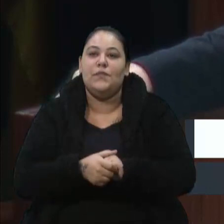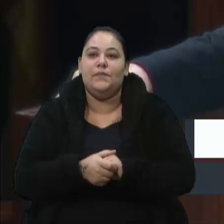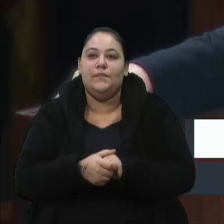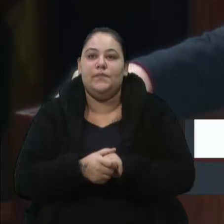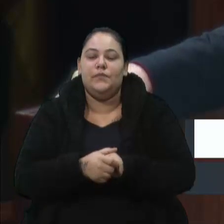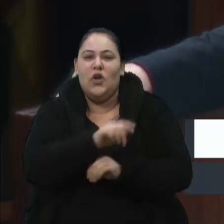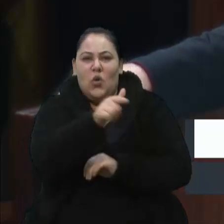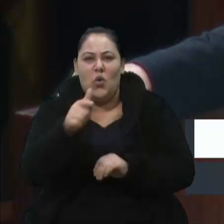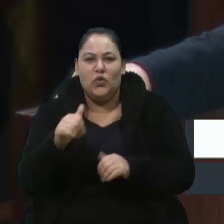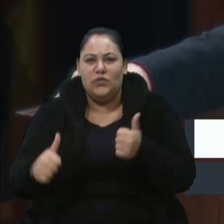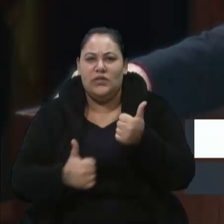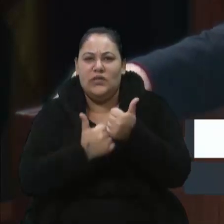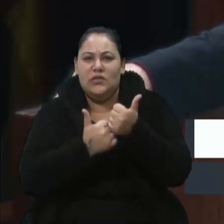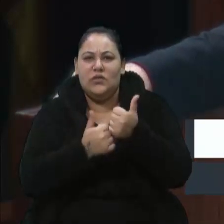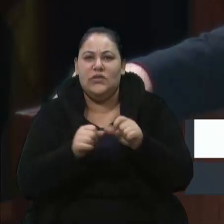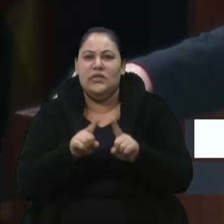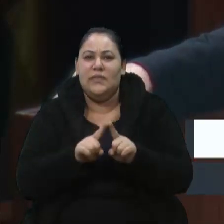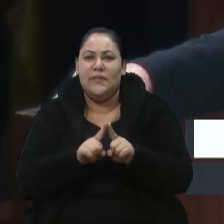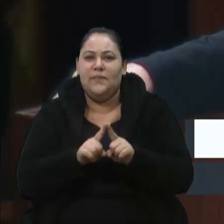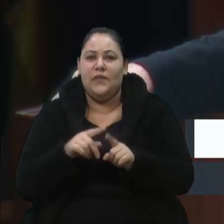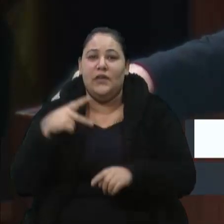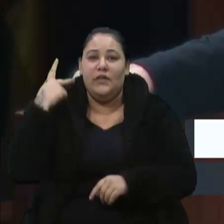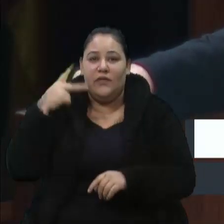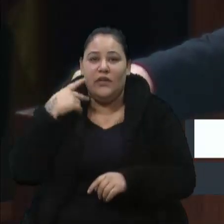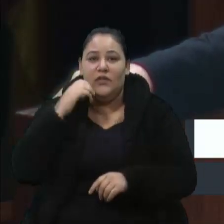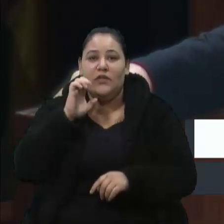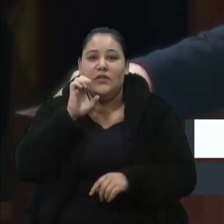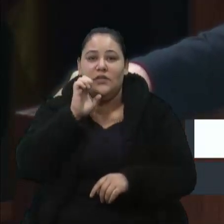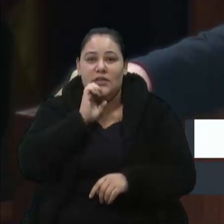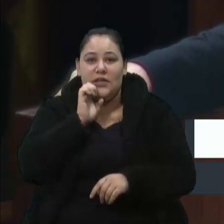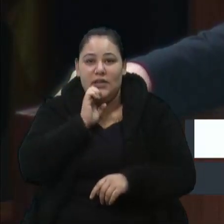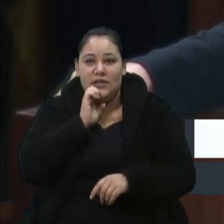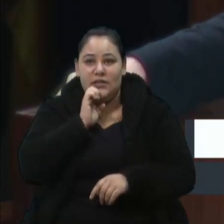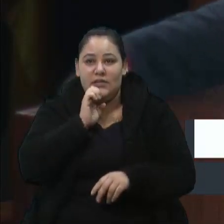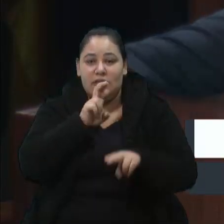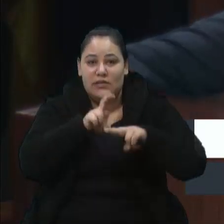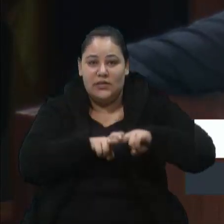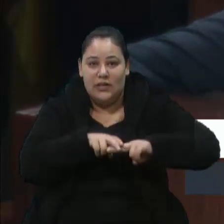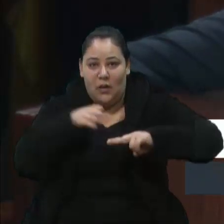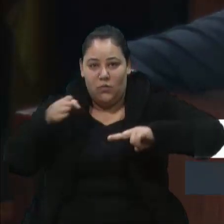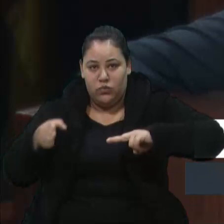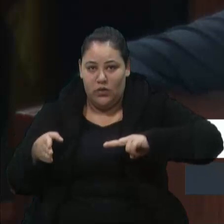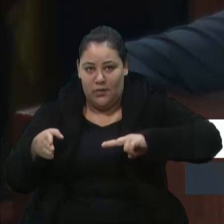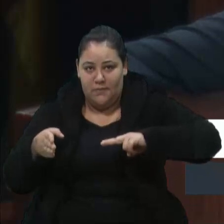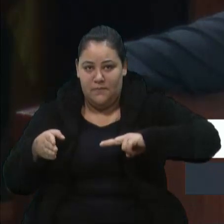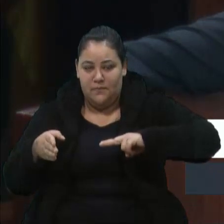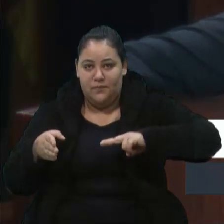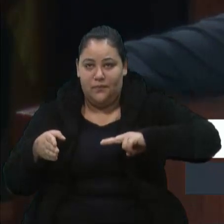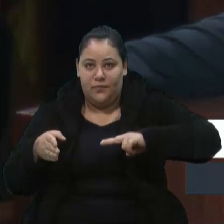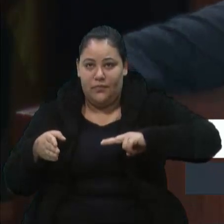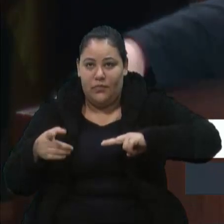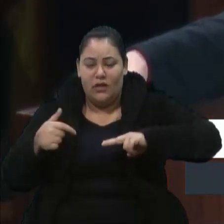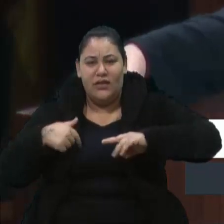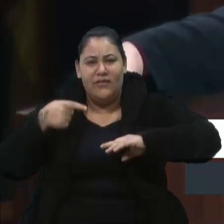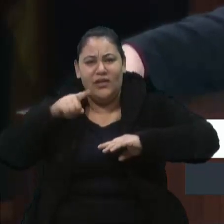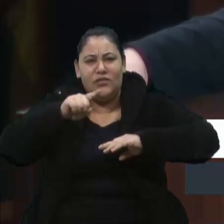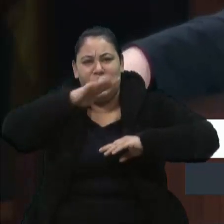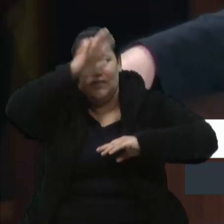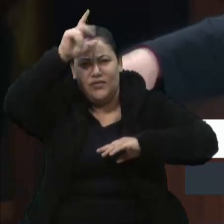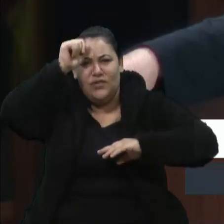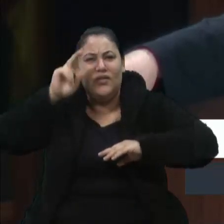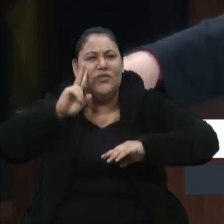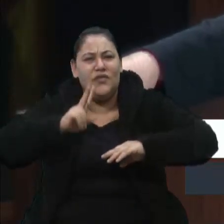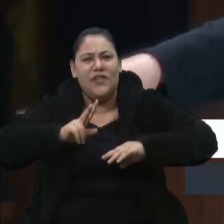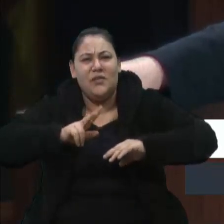outros assessores, e a vereadora Estela estava sentada do meu lado. Quando eu estava indo para a prefeitura, eu vi um tumulto